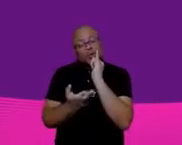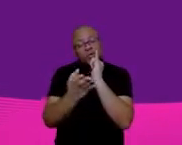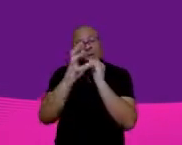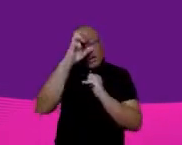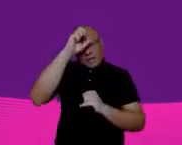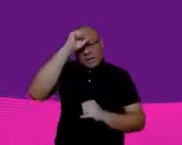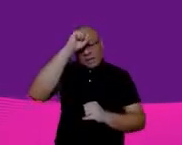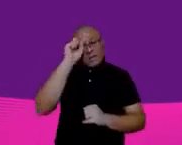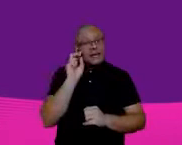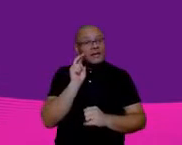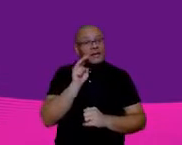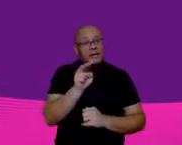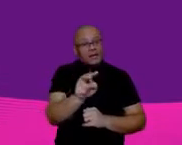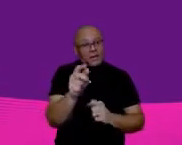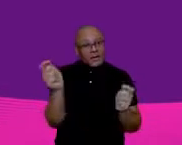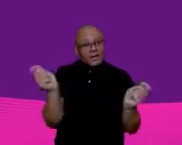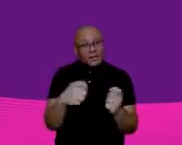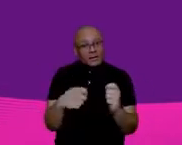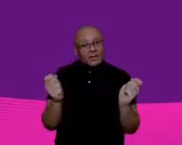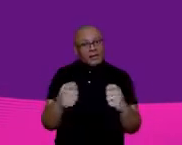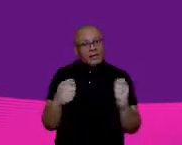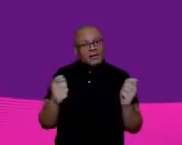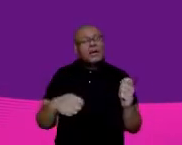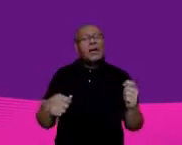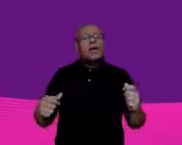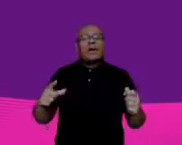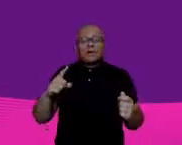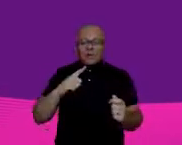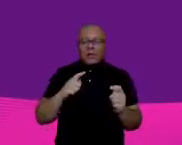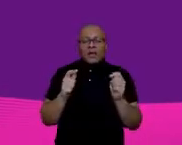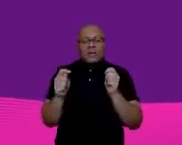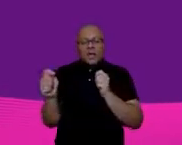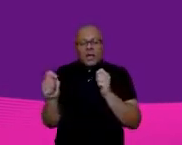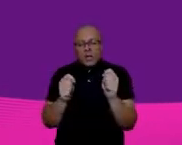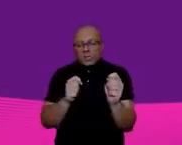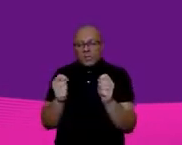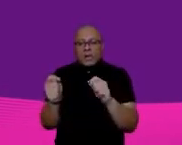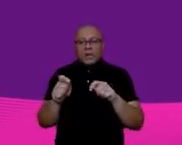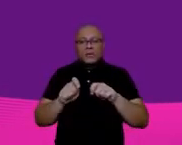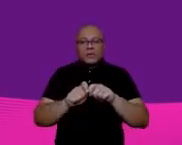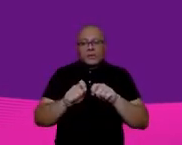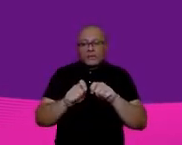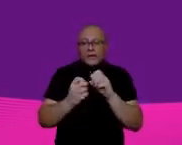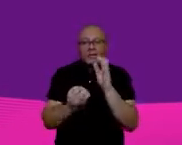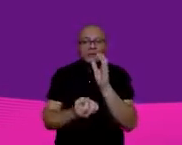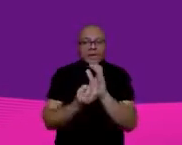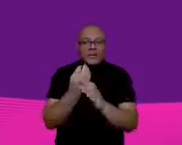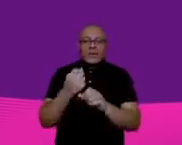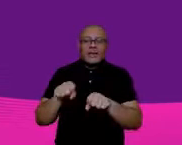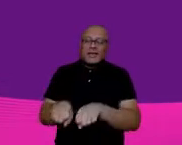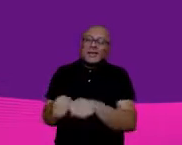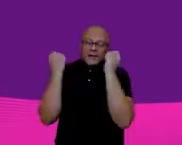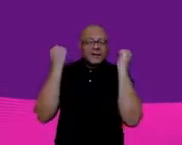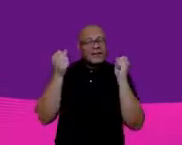Vejam a capacidade que nós temos de controlar o que fazemos, criando menos trauma para o paciente.